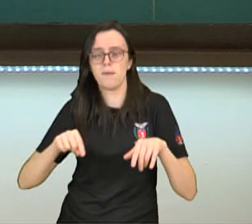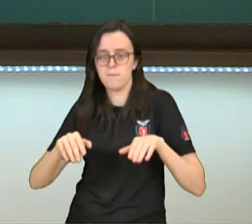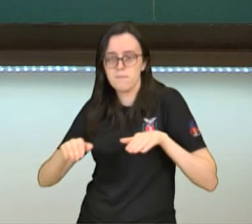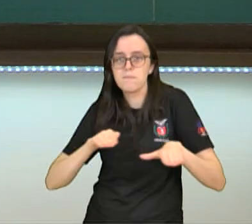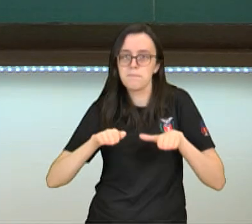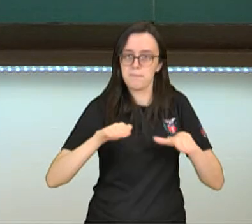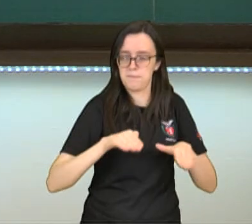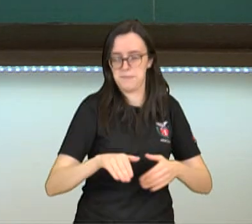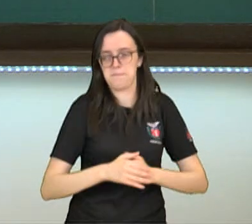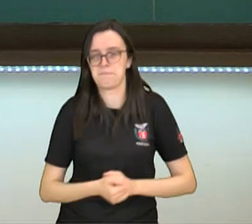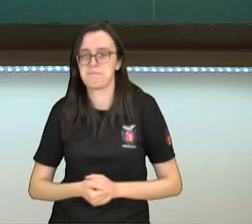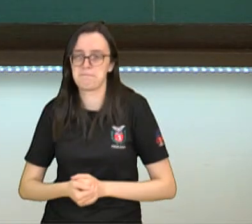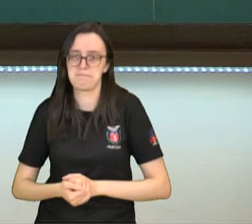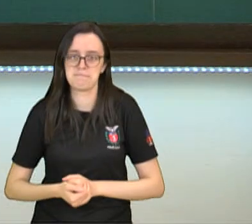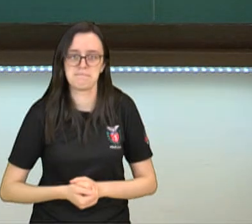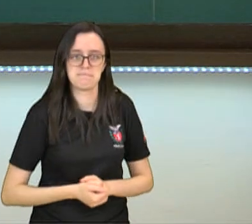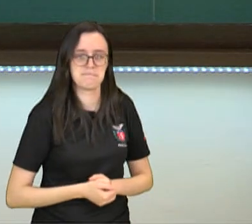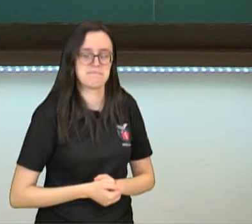arrastar dos pés.